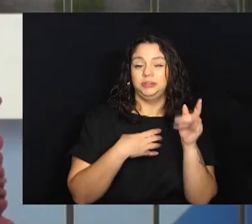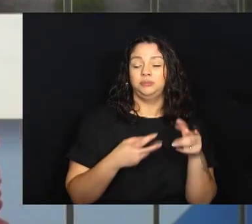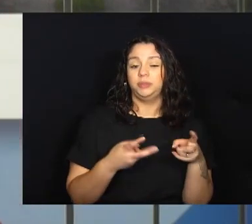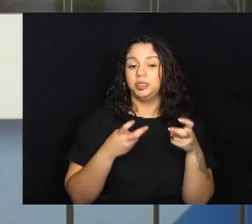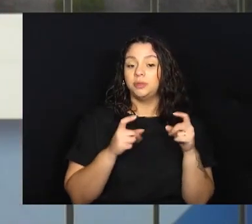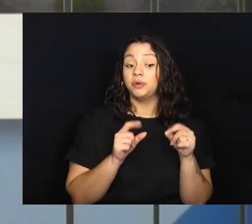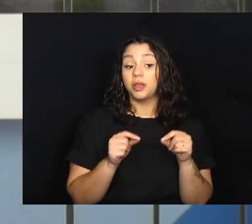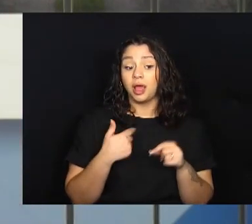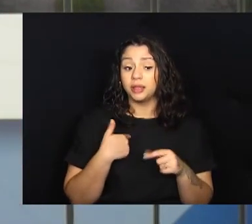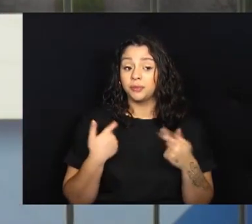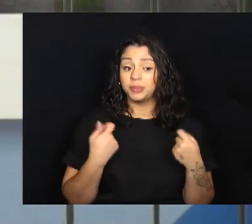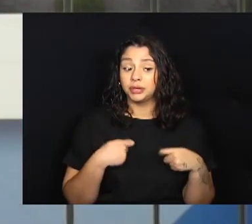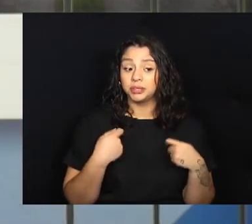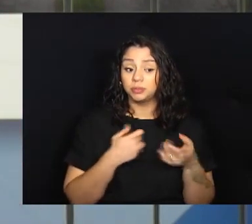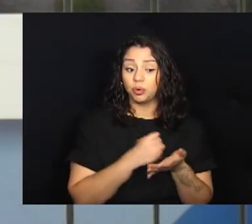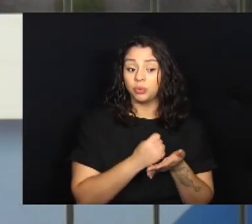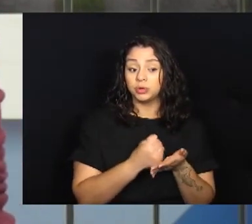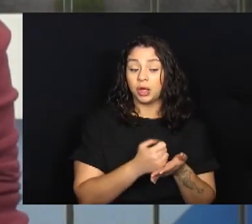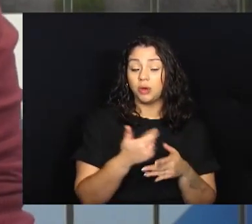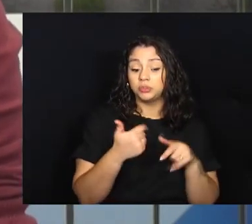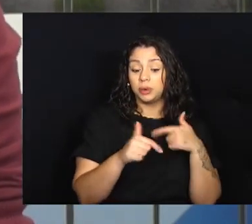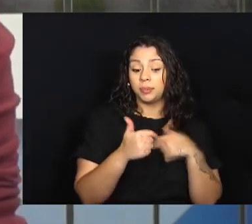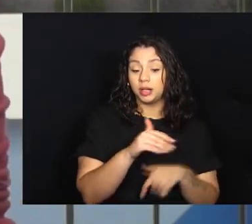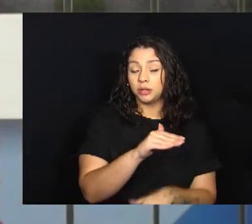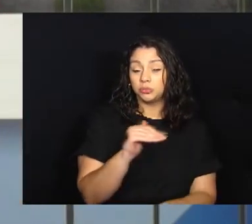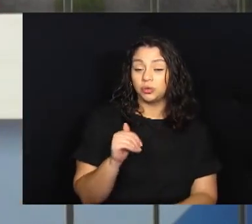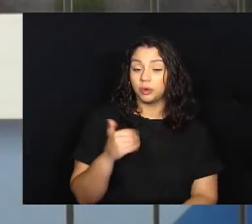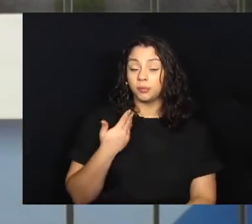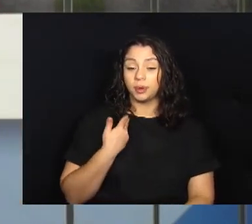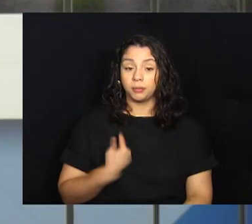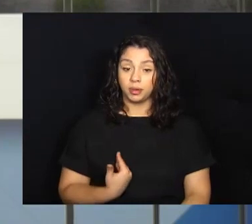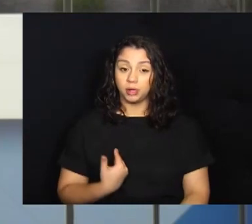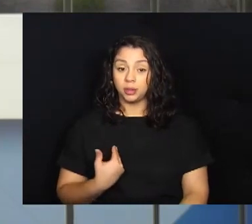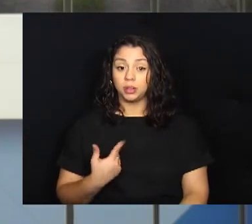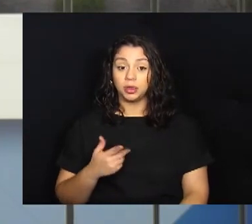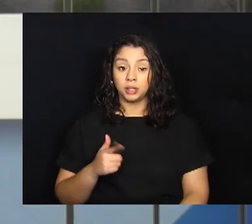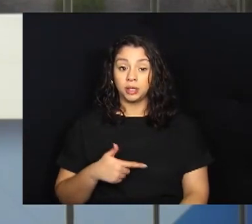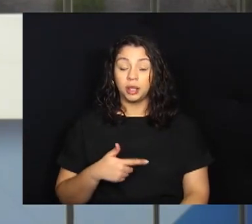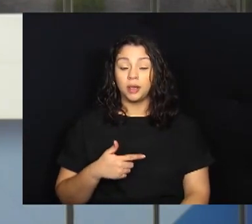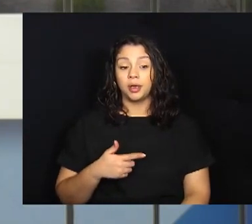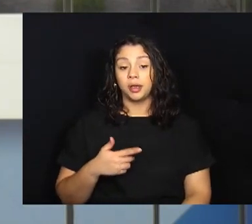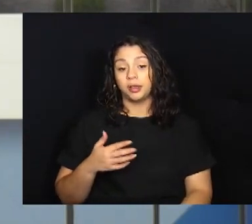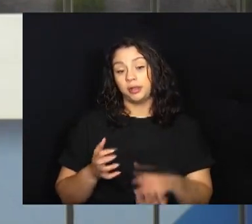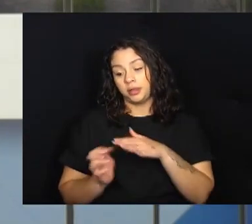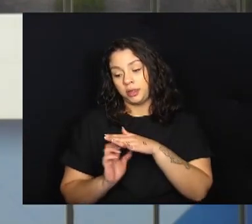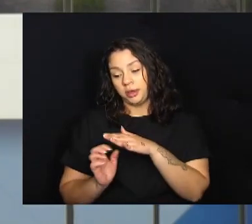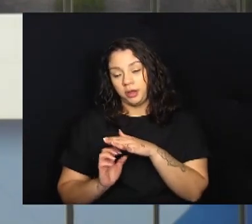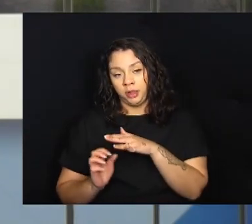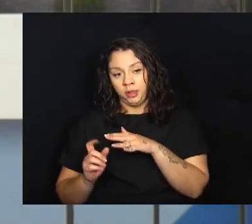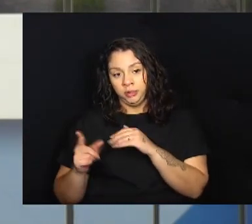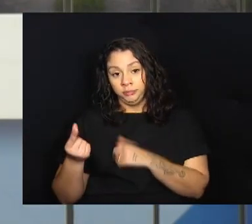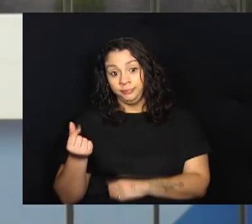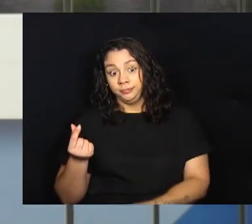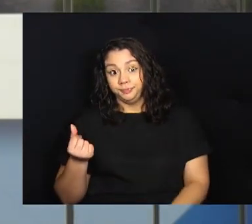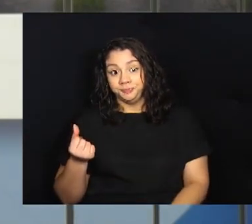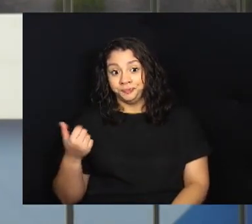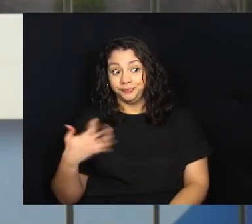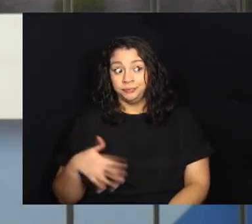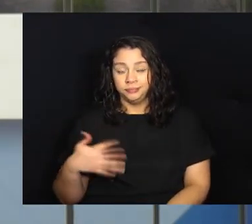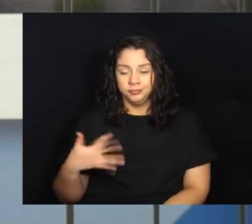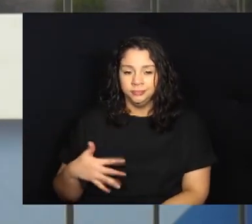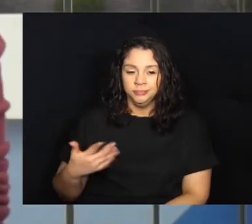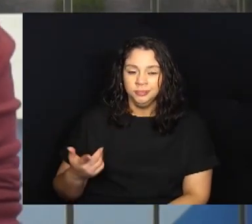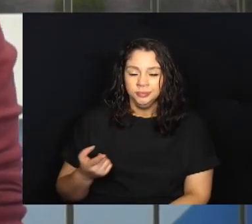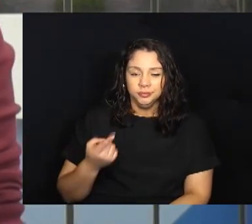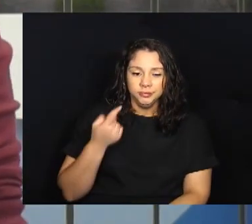eu tenho que contratar um trabalhador, para mim, sou uma pequena e média empresa, é muito custoso, né? Então,